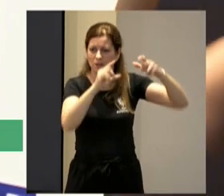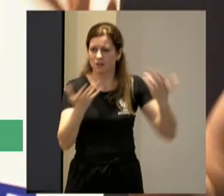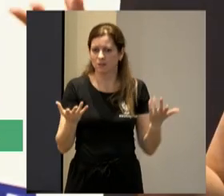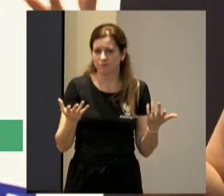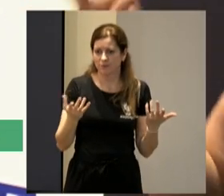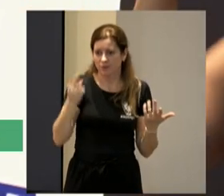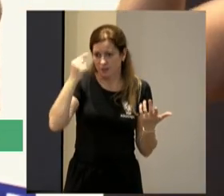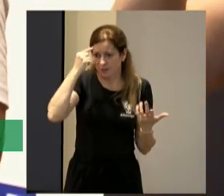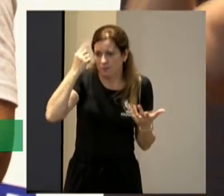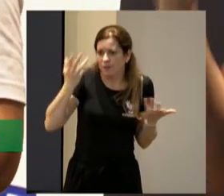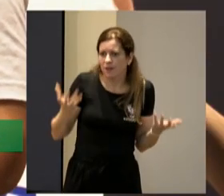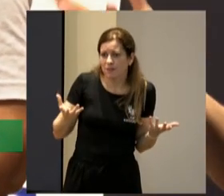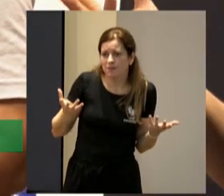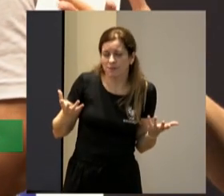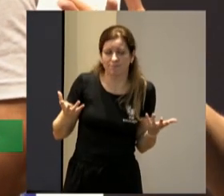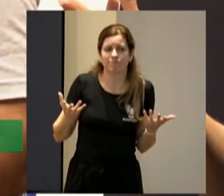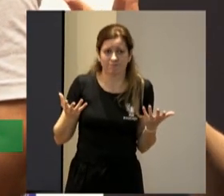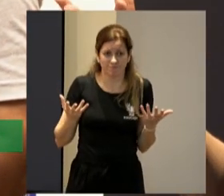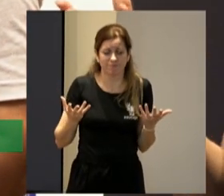eliminar aqueles que os afetam?